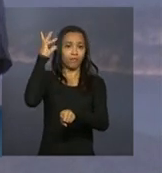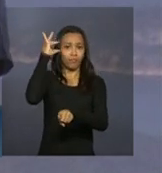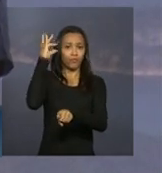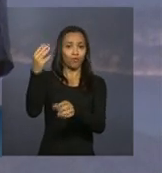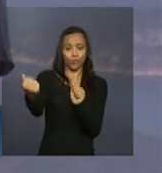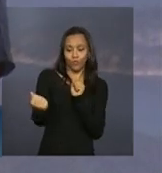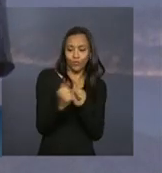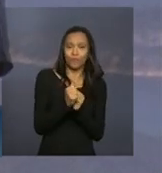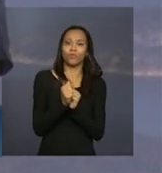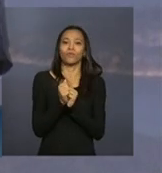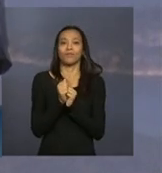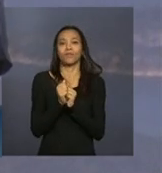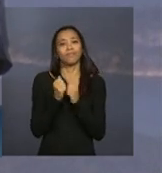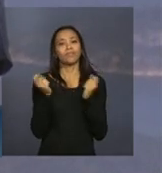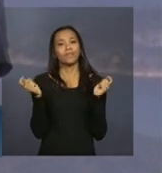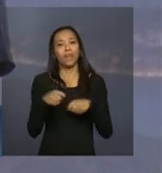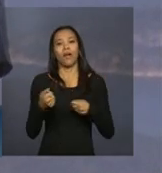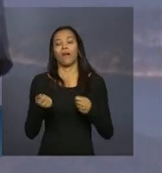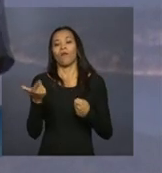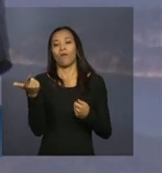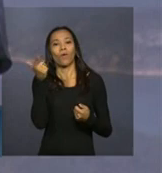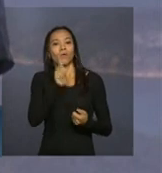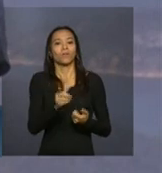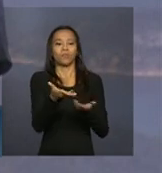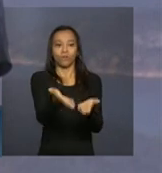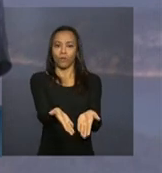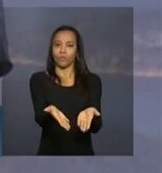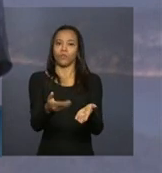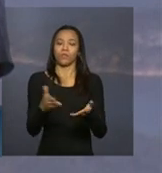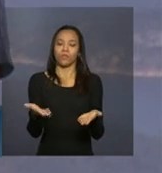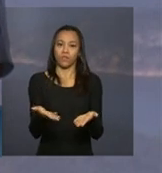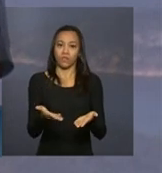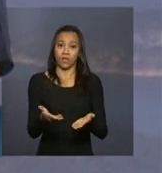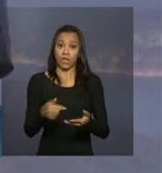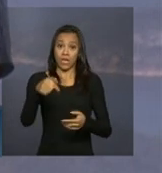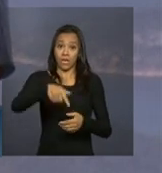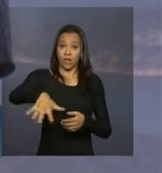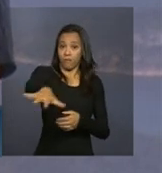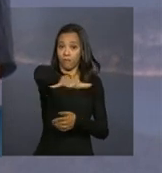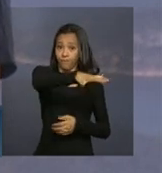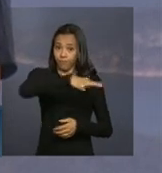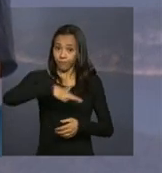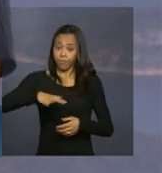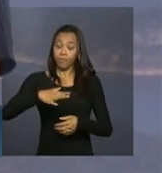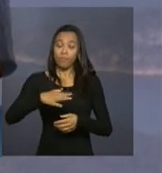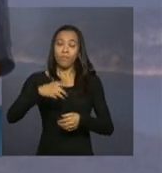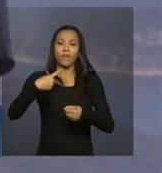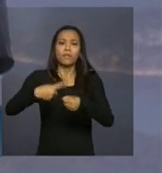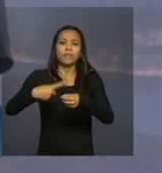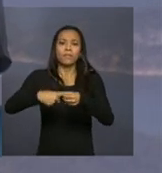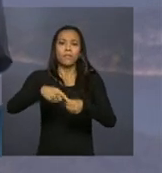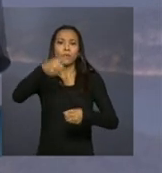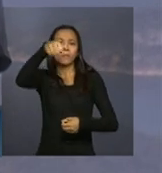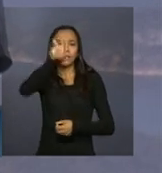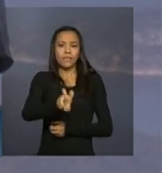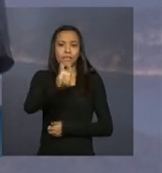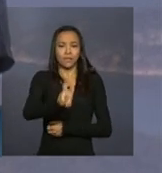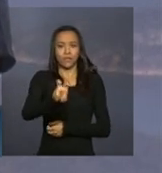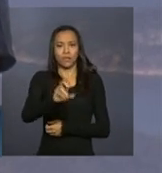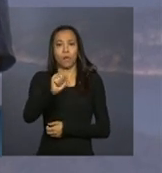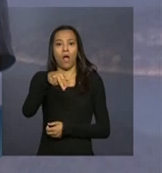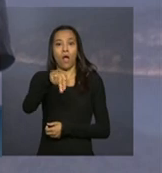hoje ter a maior empregabilidade hoje em região metropolitana no país, pelo 5º ano